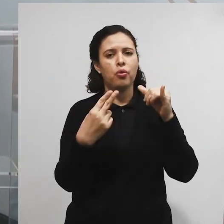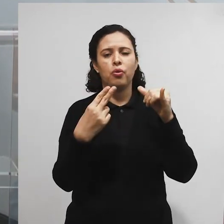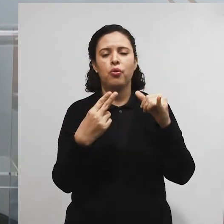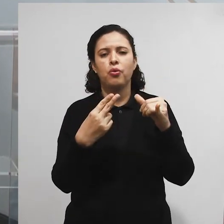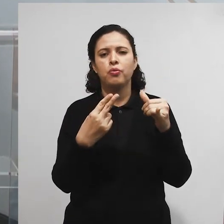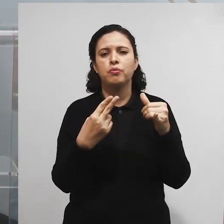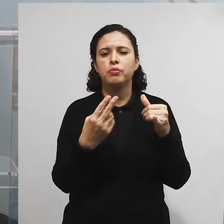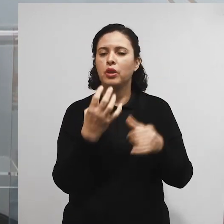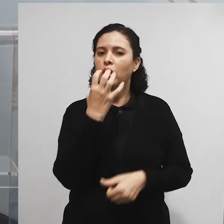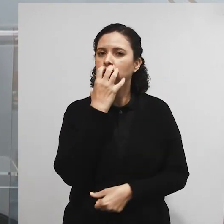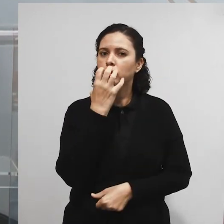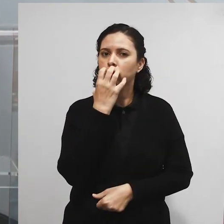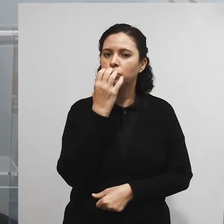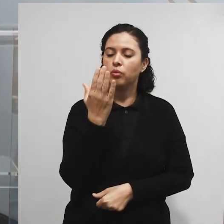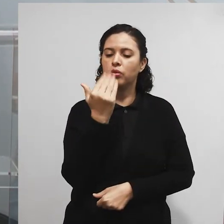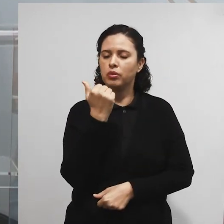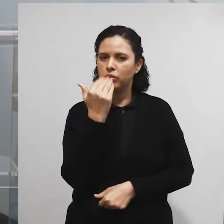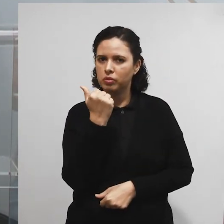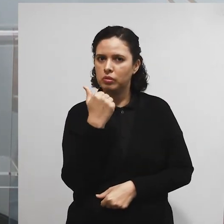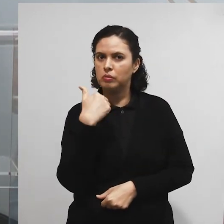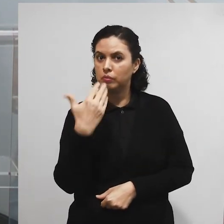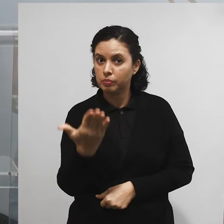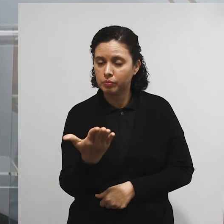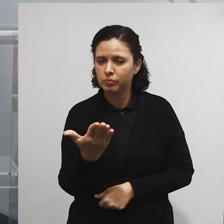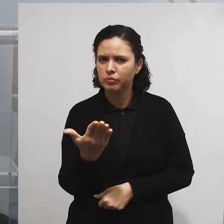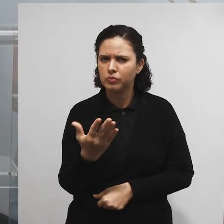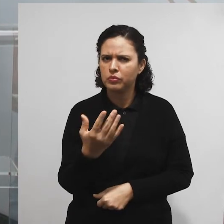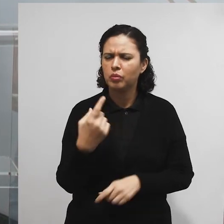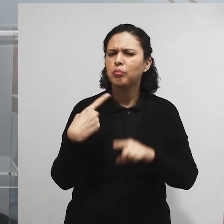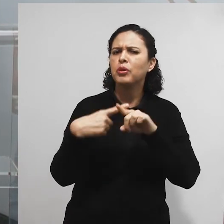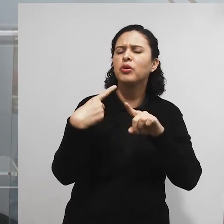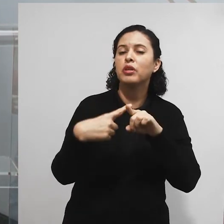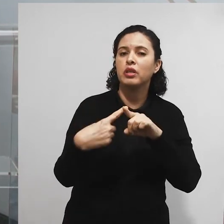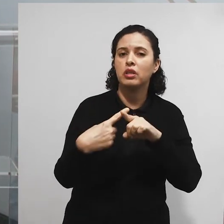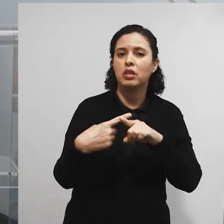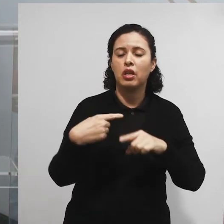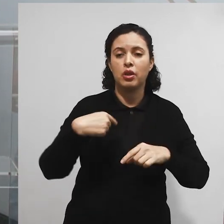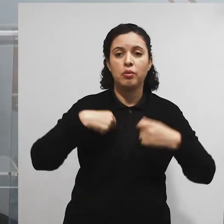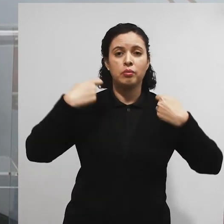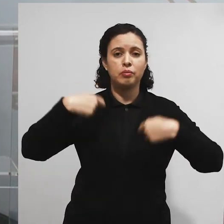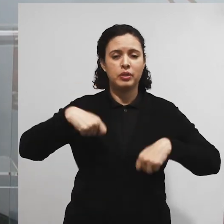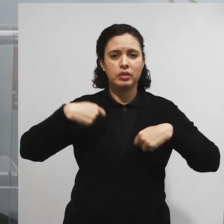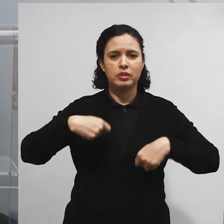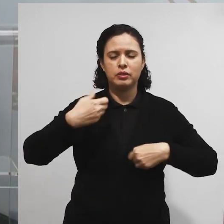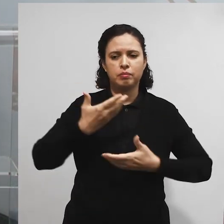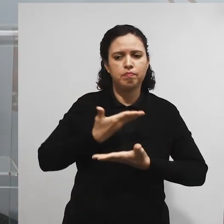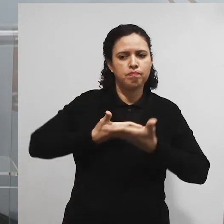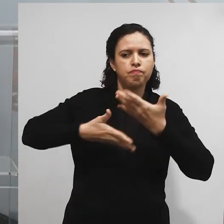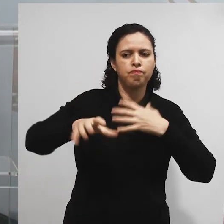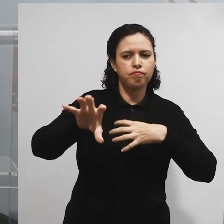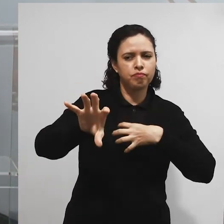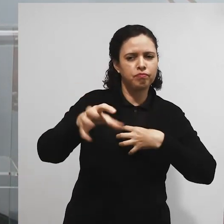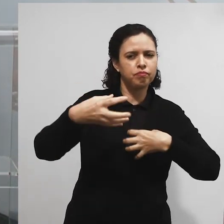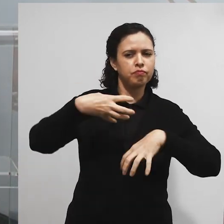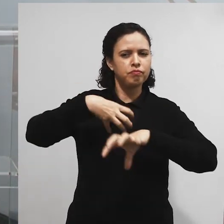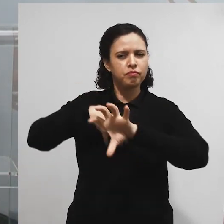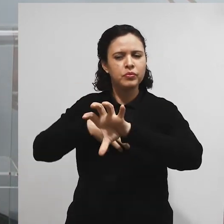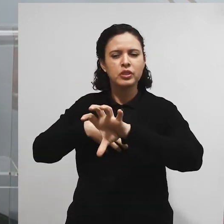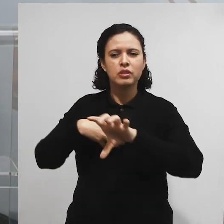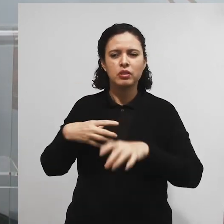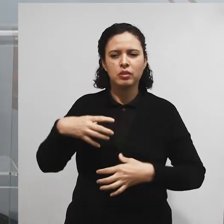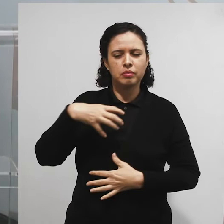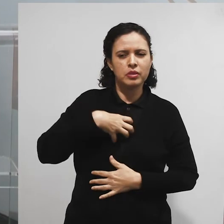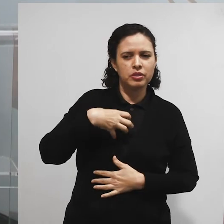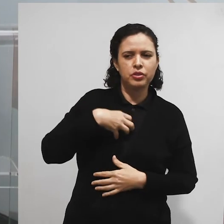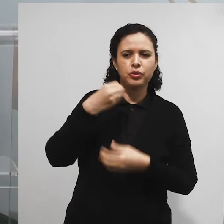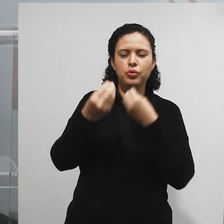comer? Então, por que os indivíduos fazem isso? Para eu tentar entender isso, eu tenho que tentar me colocar na pele do outro para enxergar o